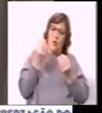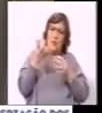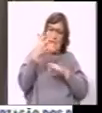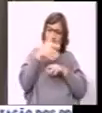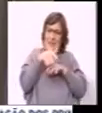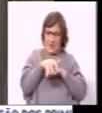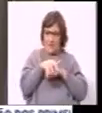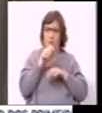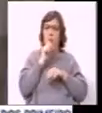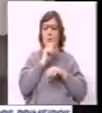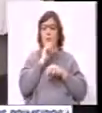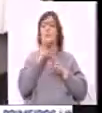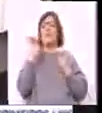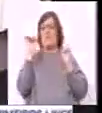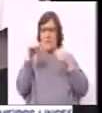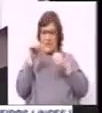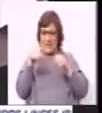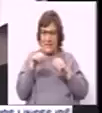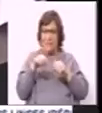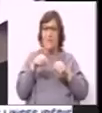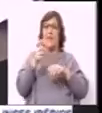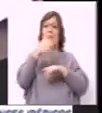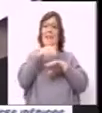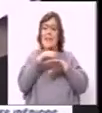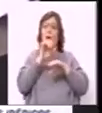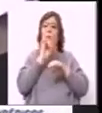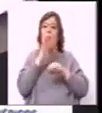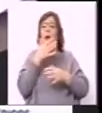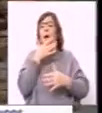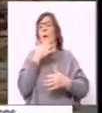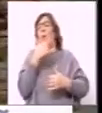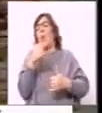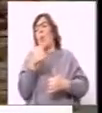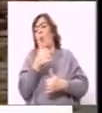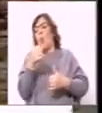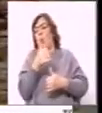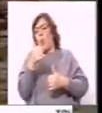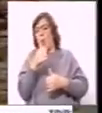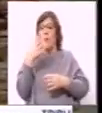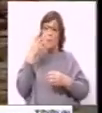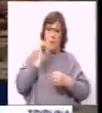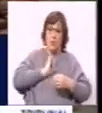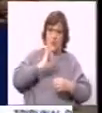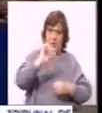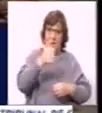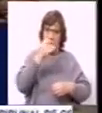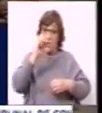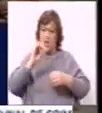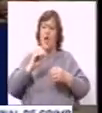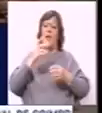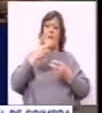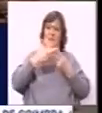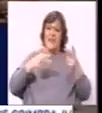se assim na qual é na hora que tinha são interativos e são belos é um dos conceitos fundamentais na galeria da biodiversidade tirar